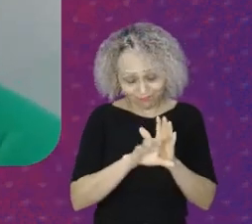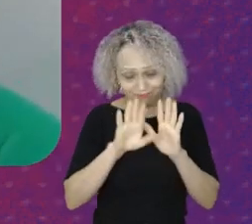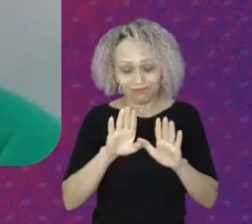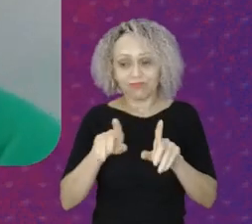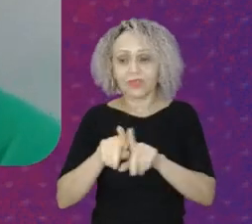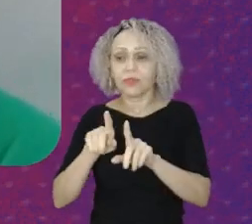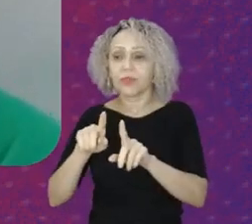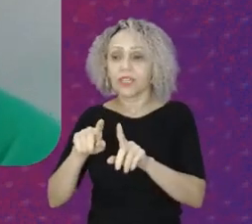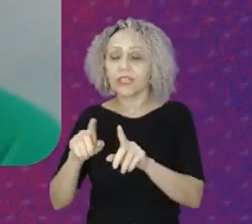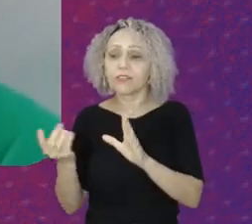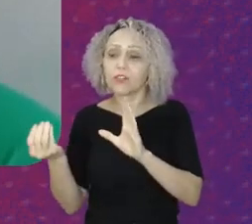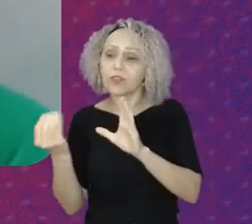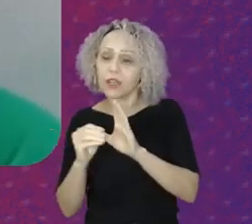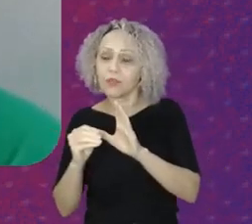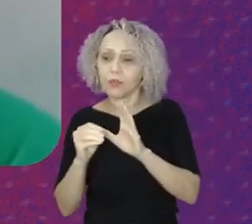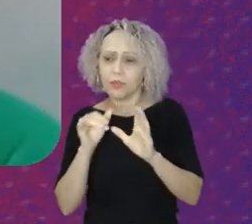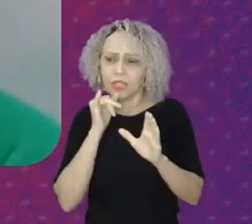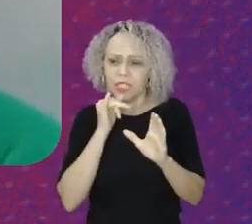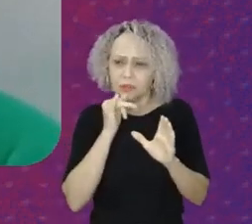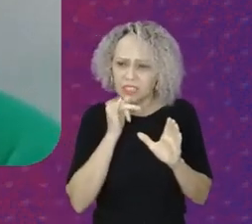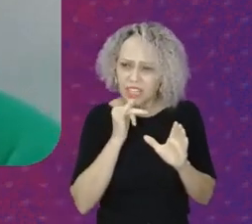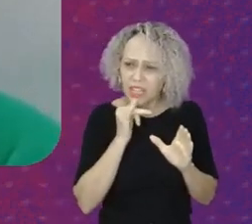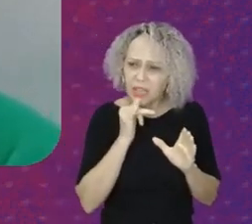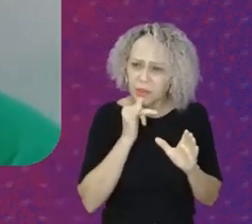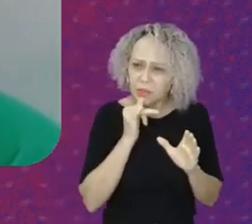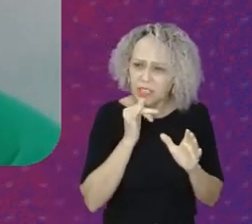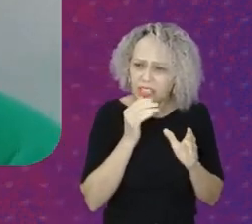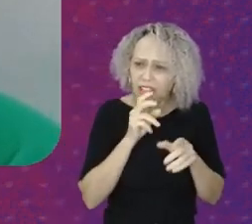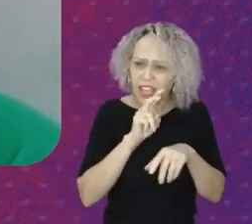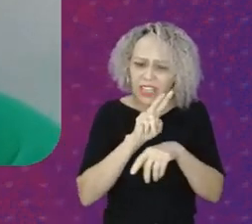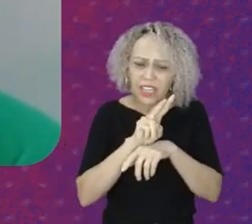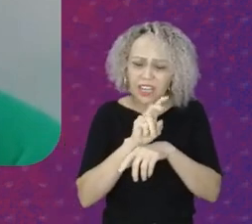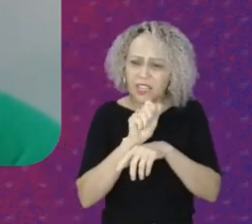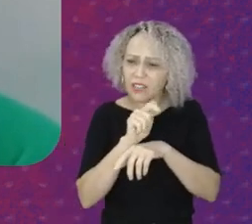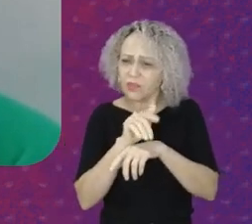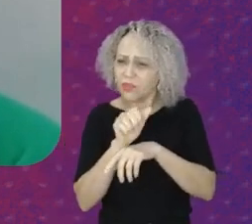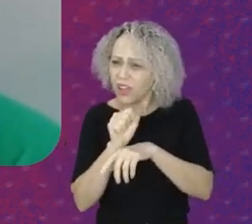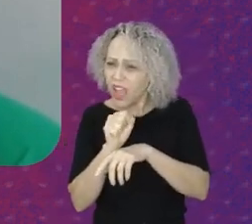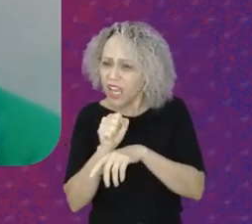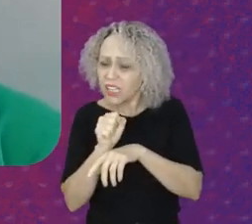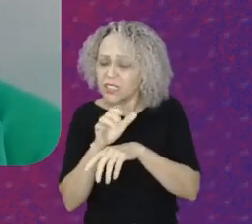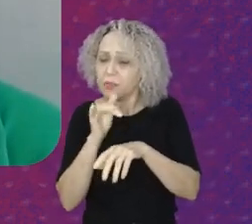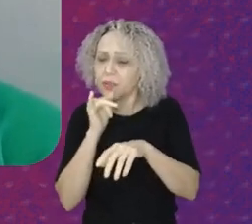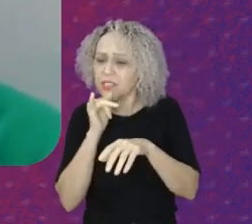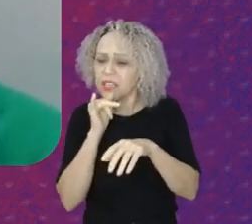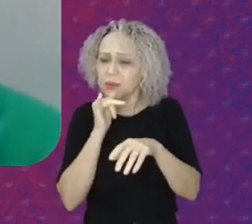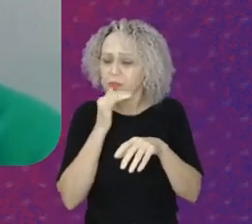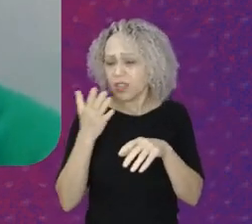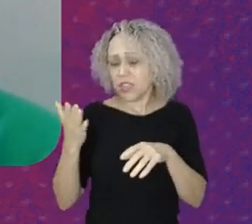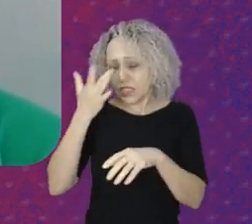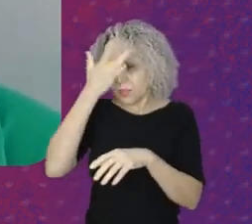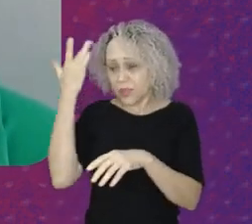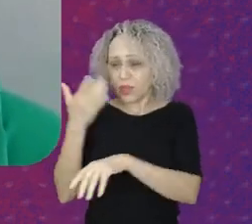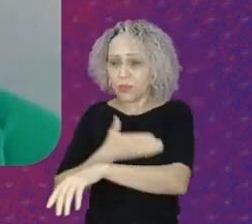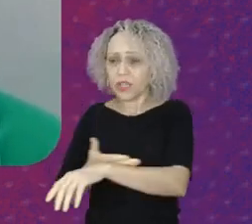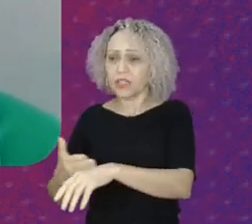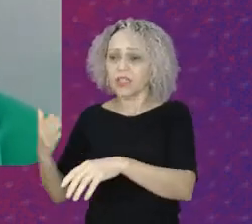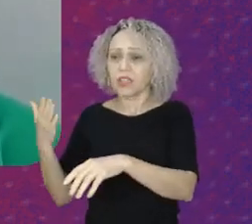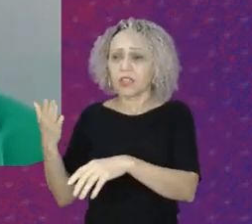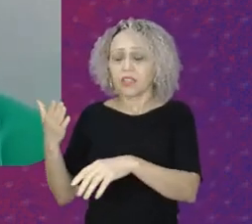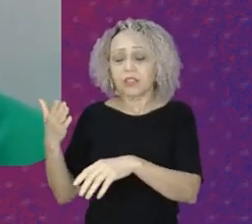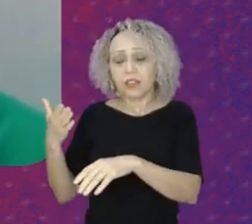vaga remanescente, aquela que sobra lá no final de aplicada todas as vagas, ela deve retornar